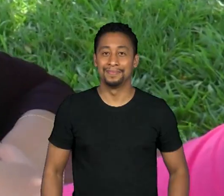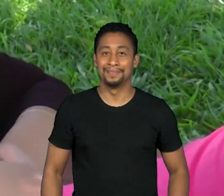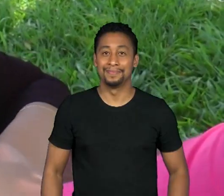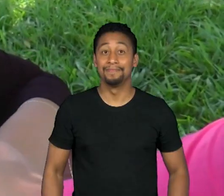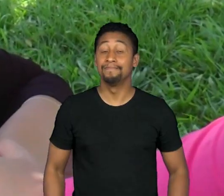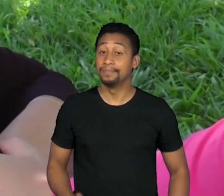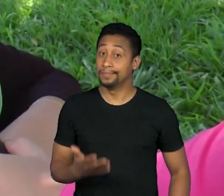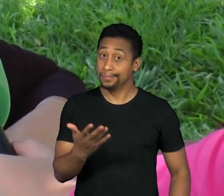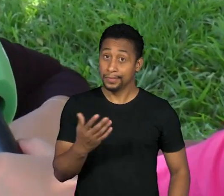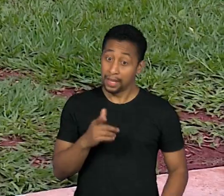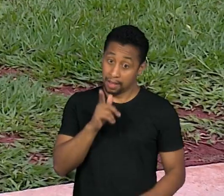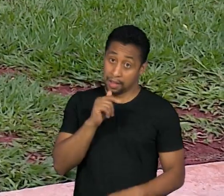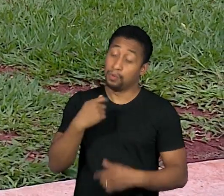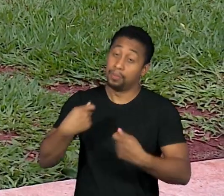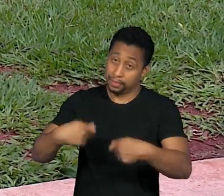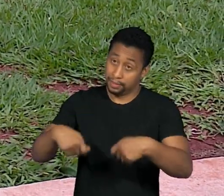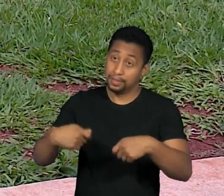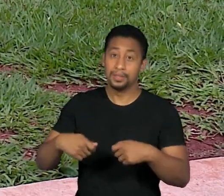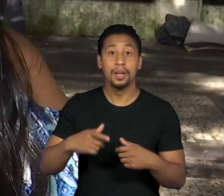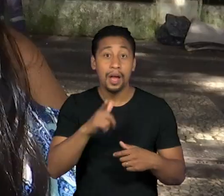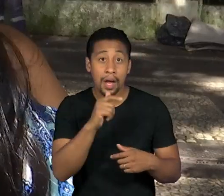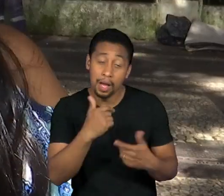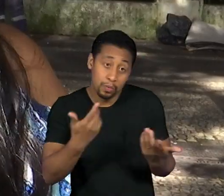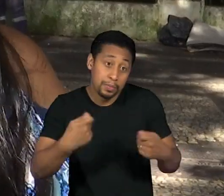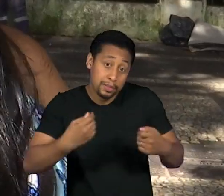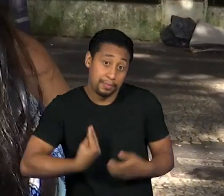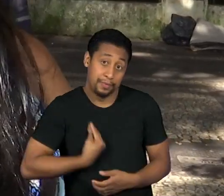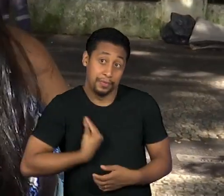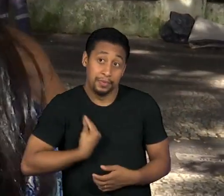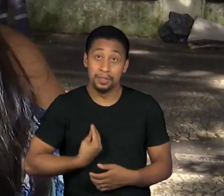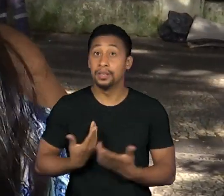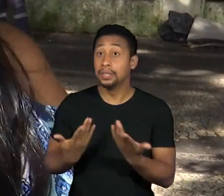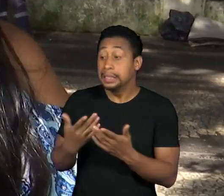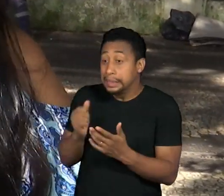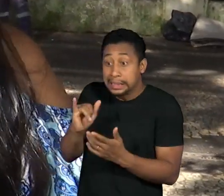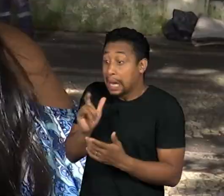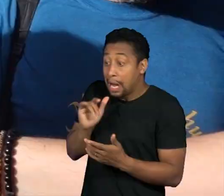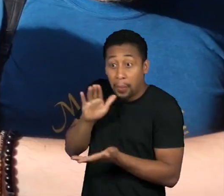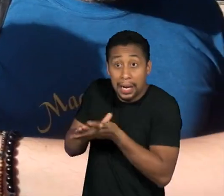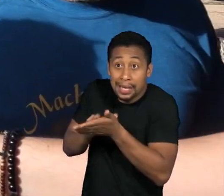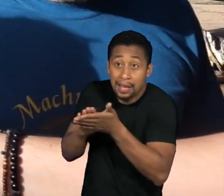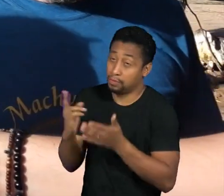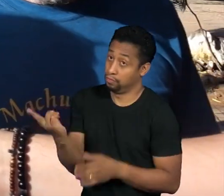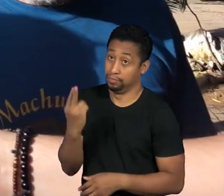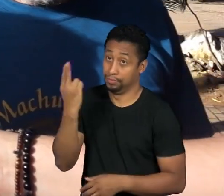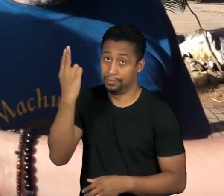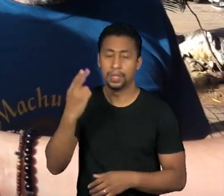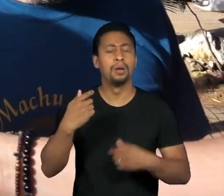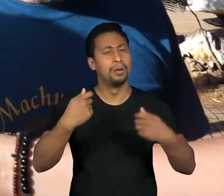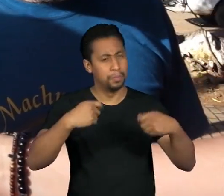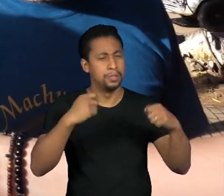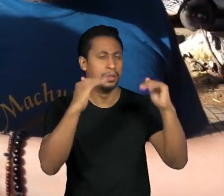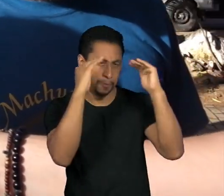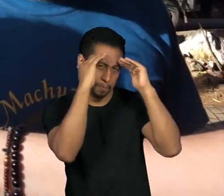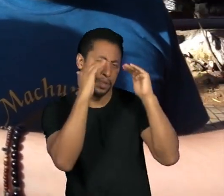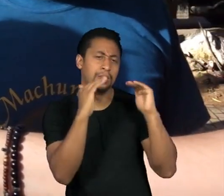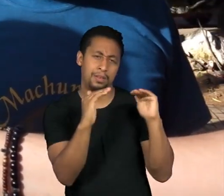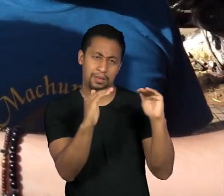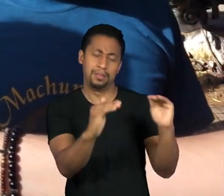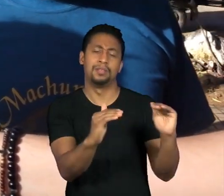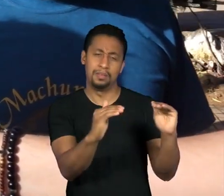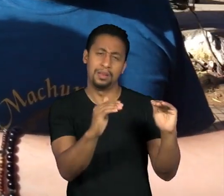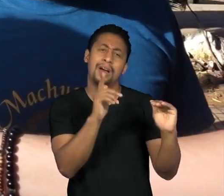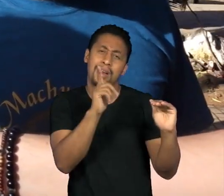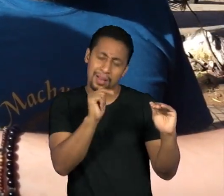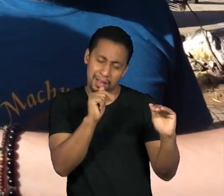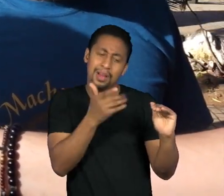A gente não faz nada sem água, né? Sem água a gente não vive, né? Sem água nós não somos nada. Temos que respeitar porque